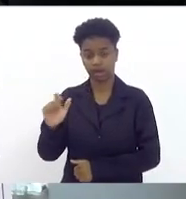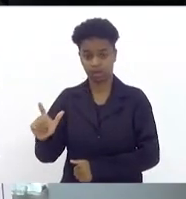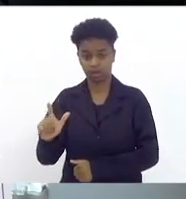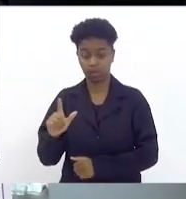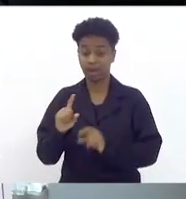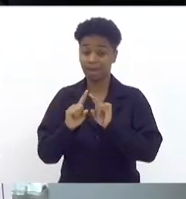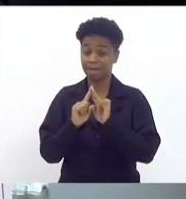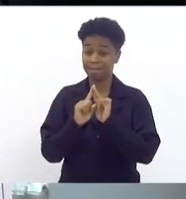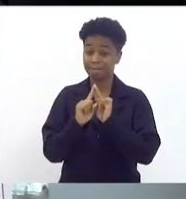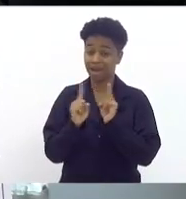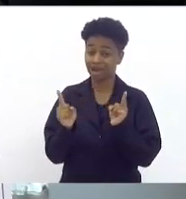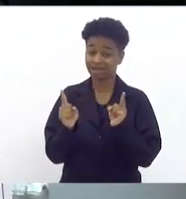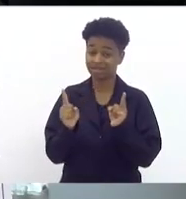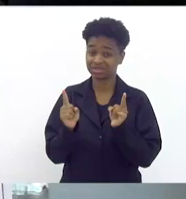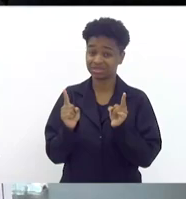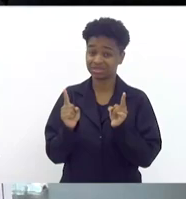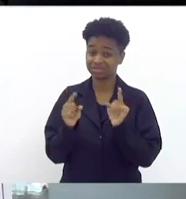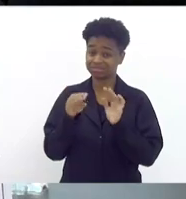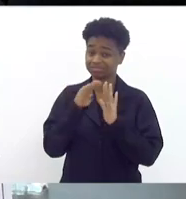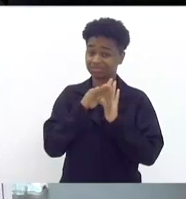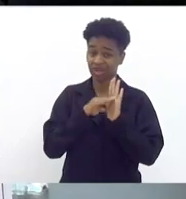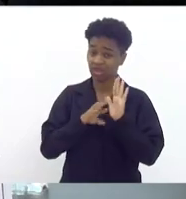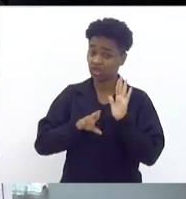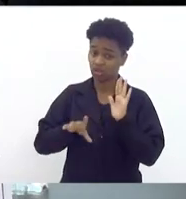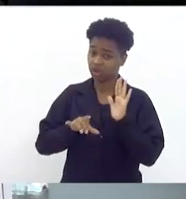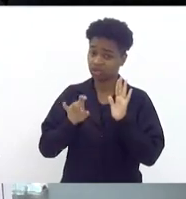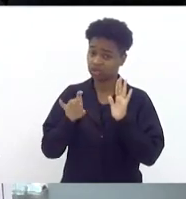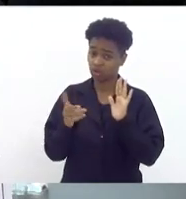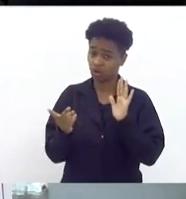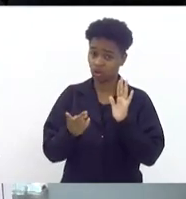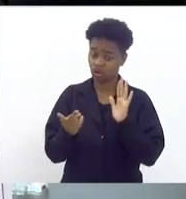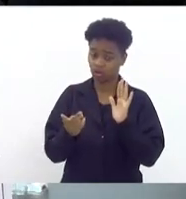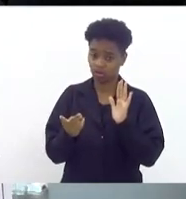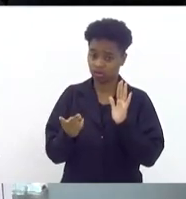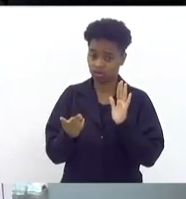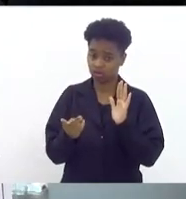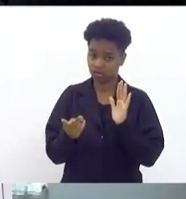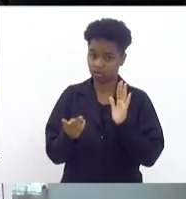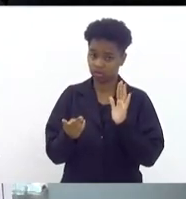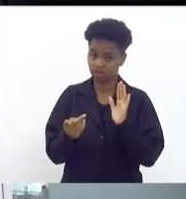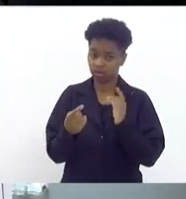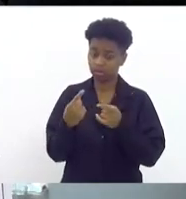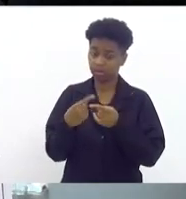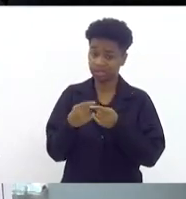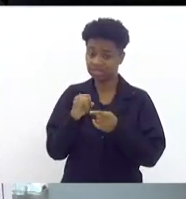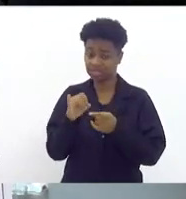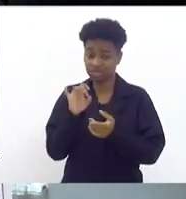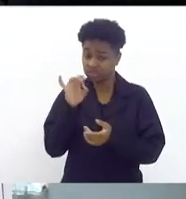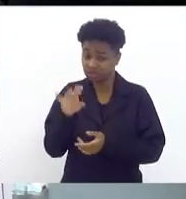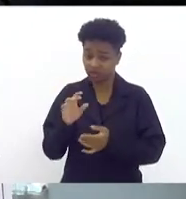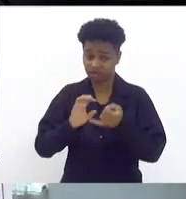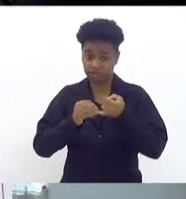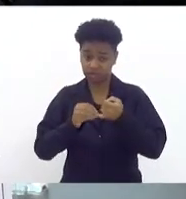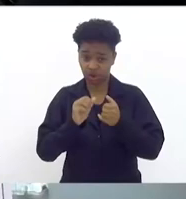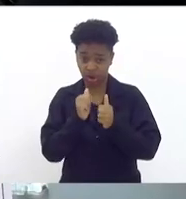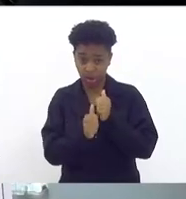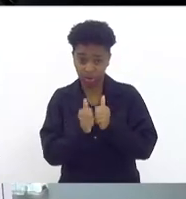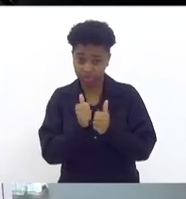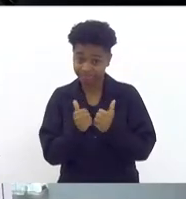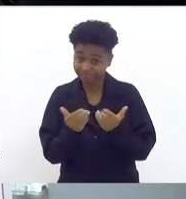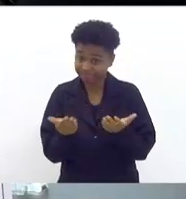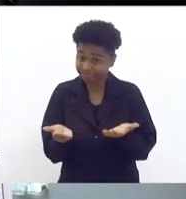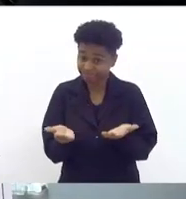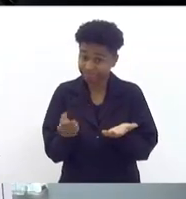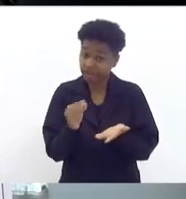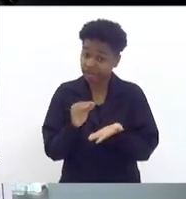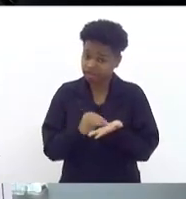Mas o cardápio não é só isso, né? Porque se também for só feijão e arroz, está,